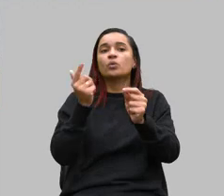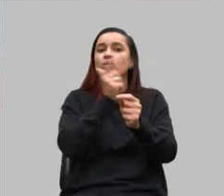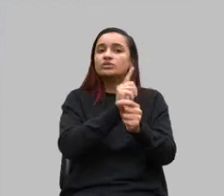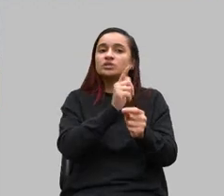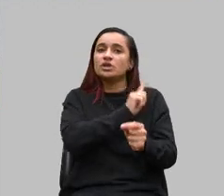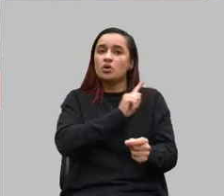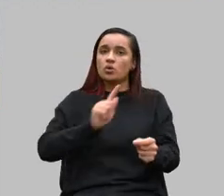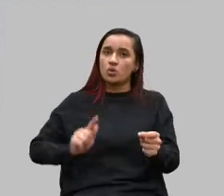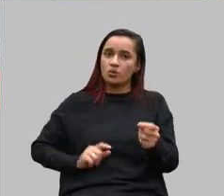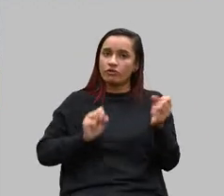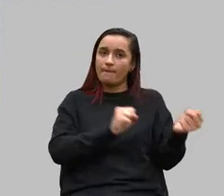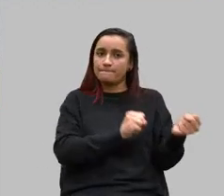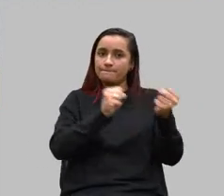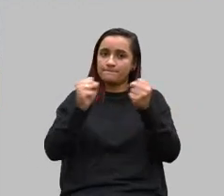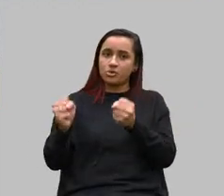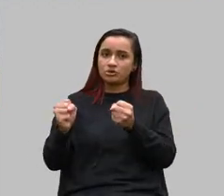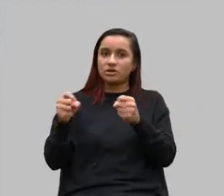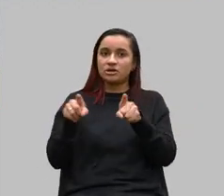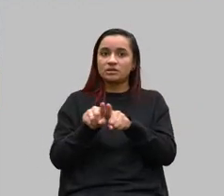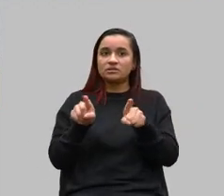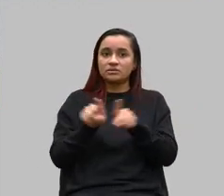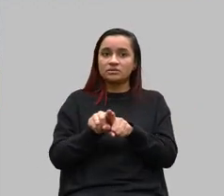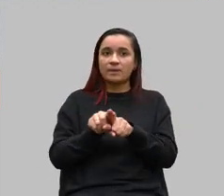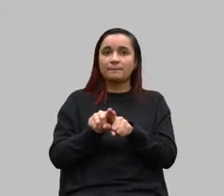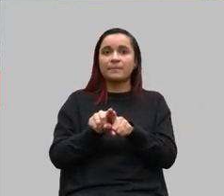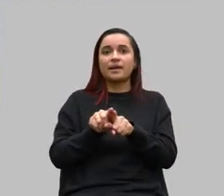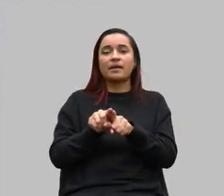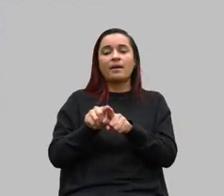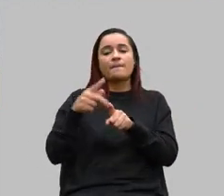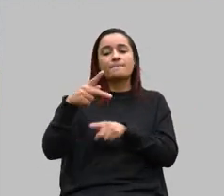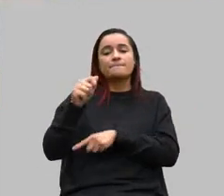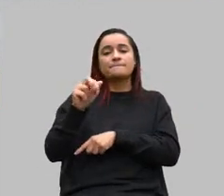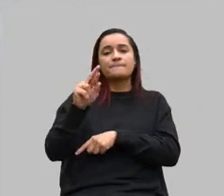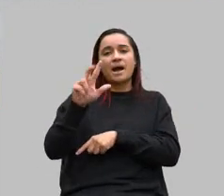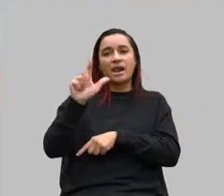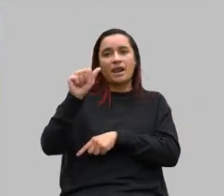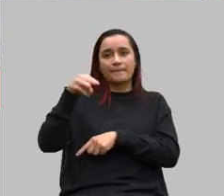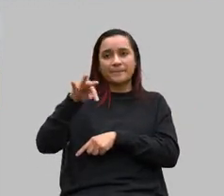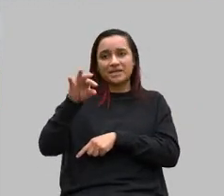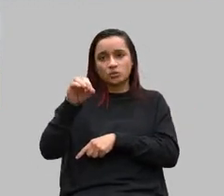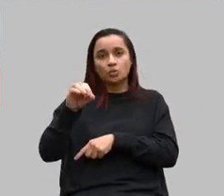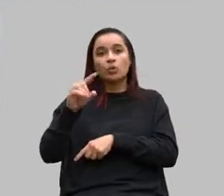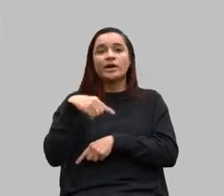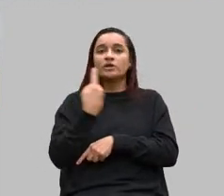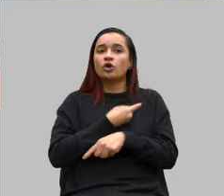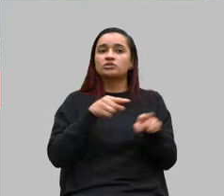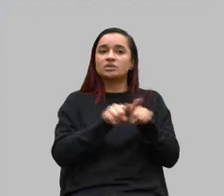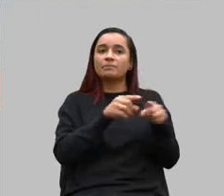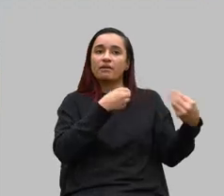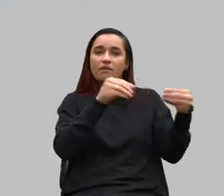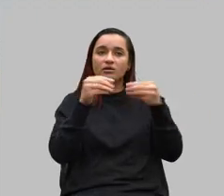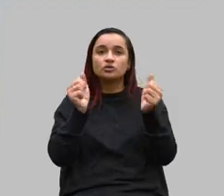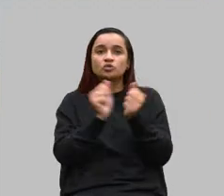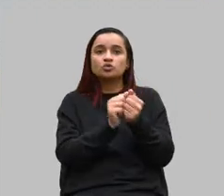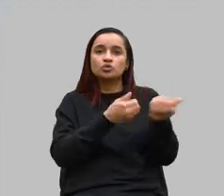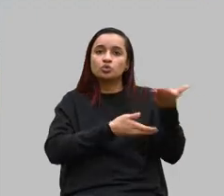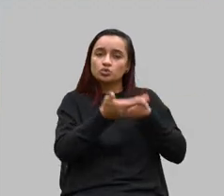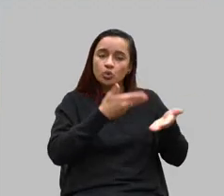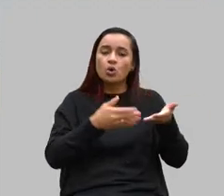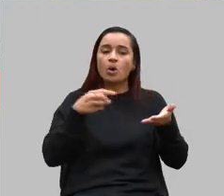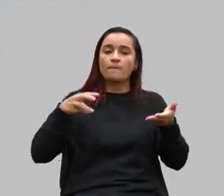empoderado o Parlamento como mediador e a gente articular junto ao Ministério pra gente